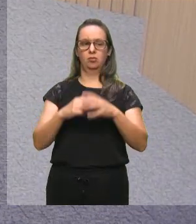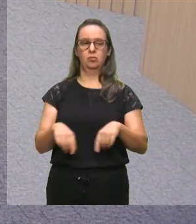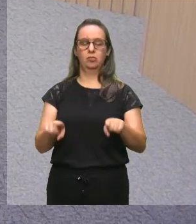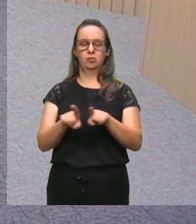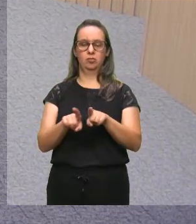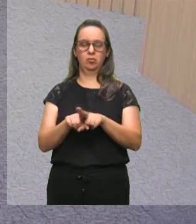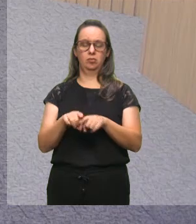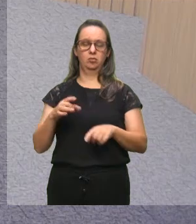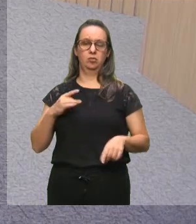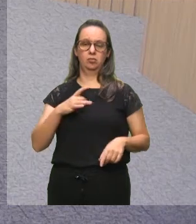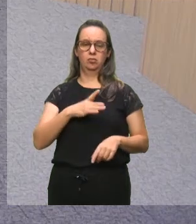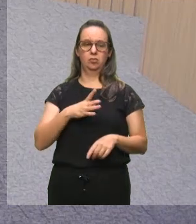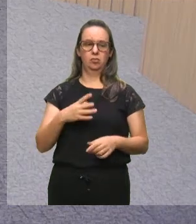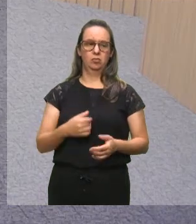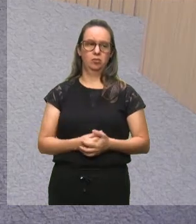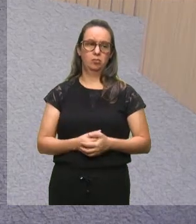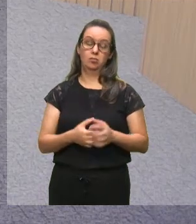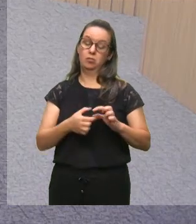faria.